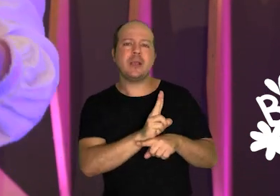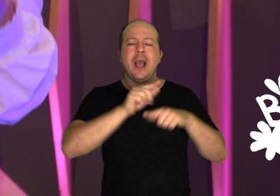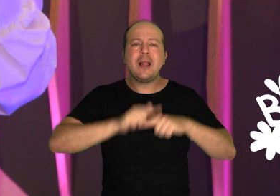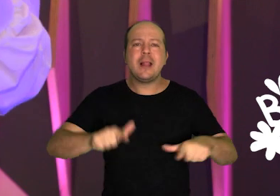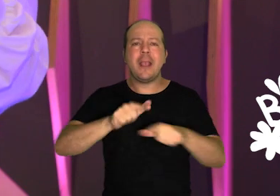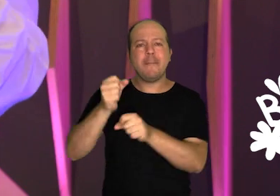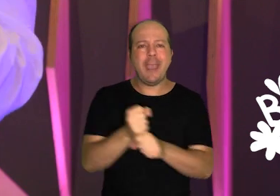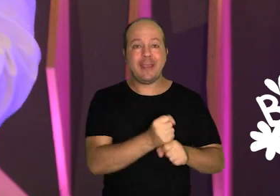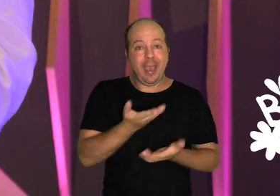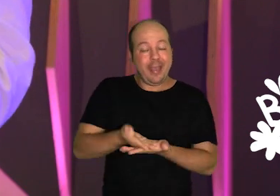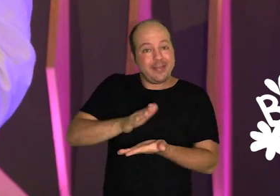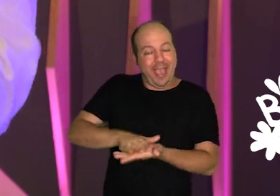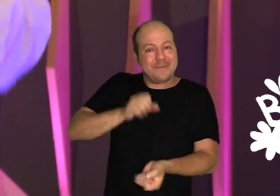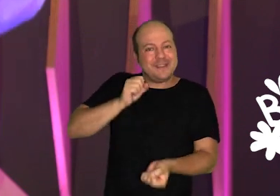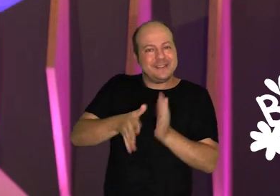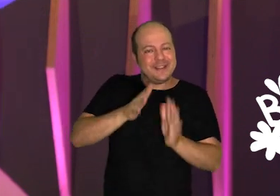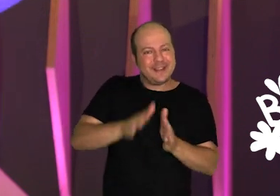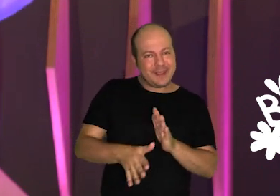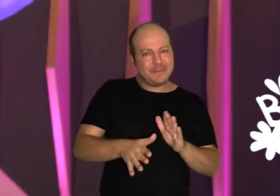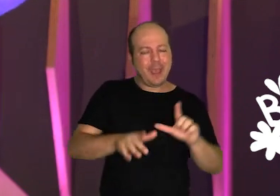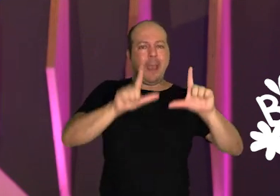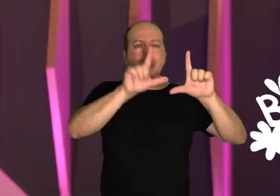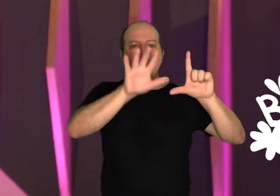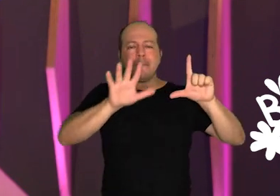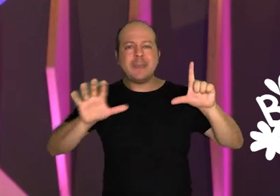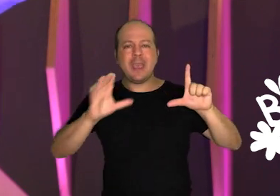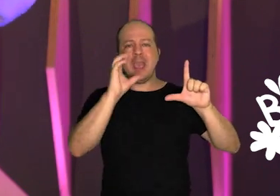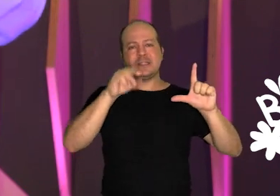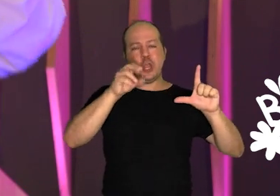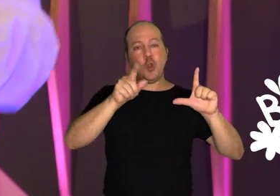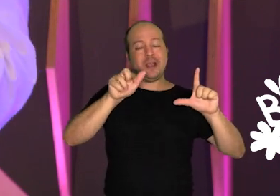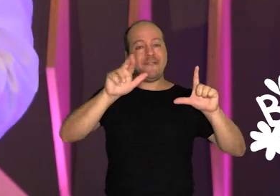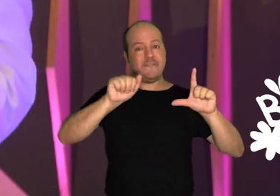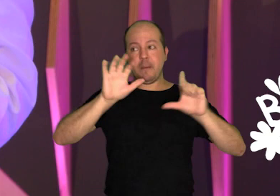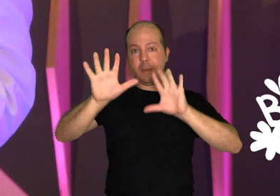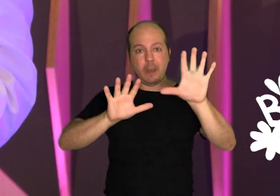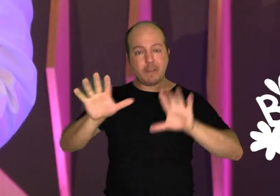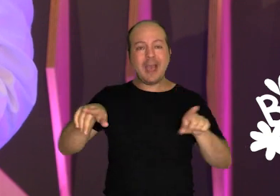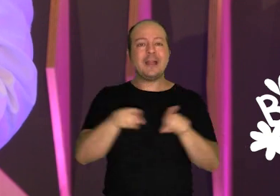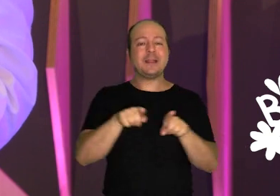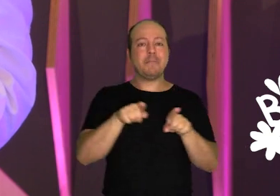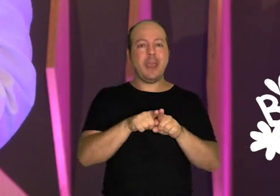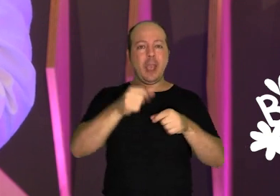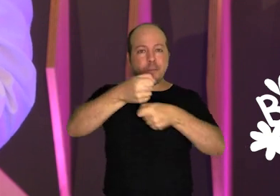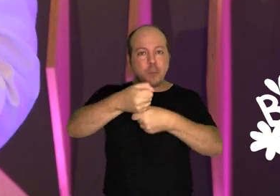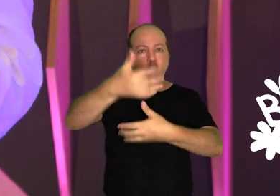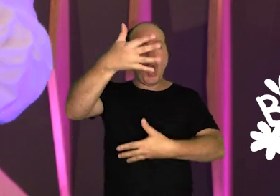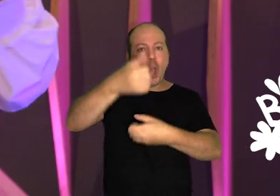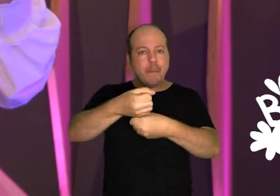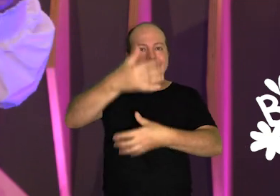limpeza, intérprete de Libras, cenotécnicos, cenografia, operador de